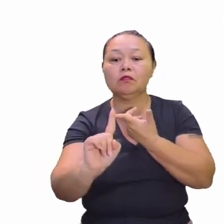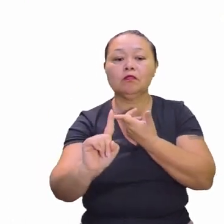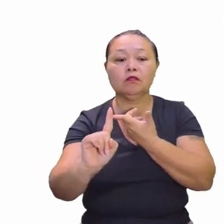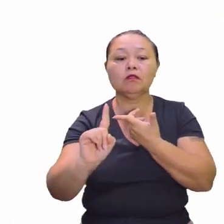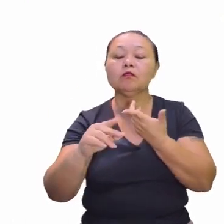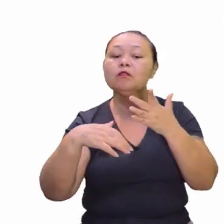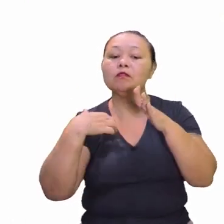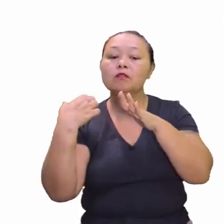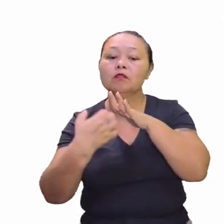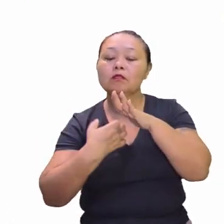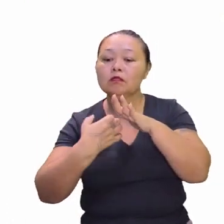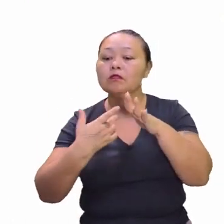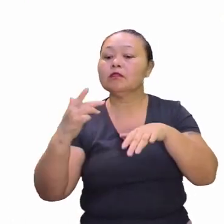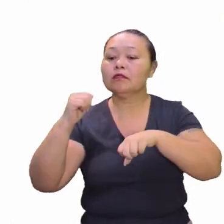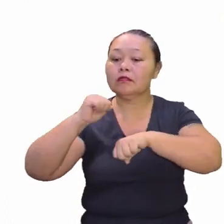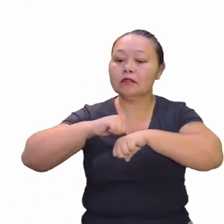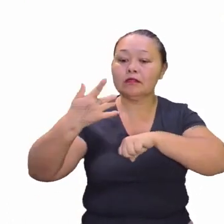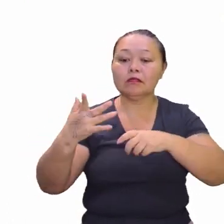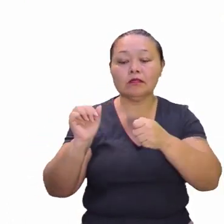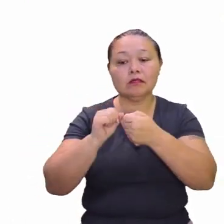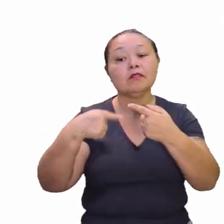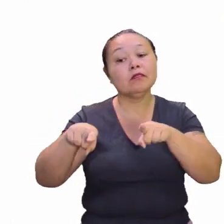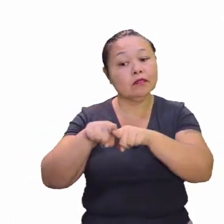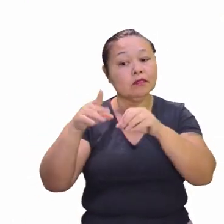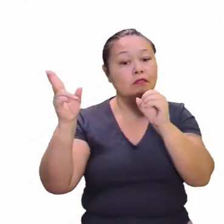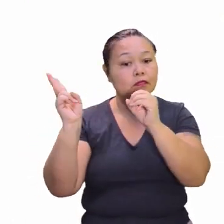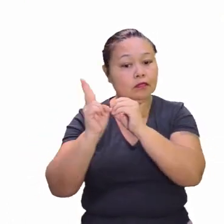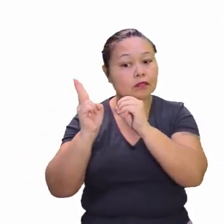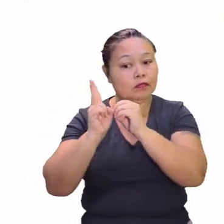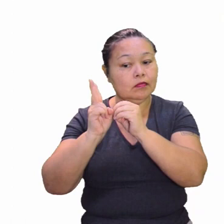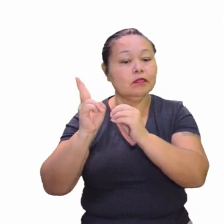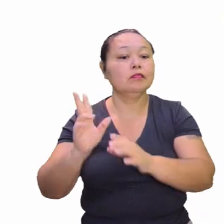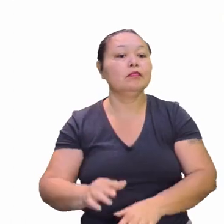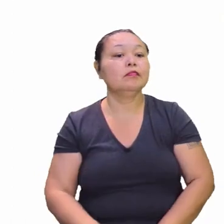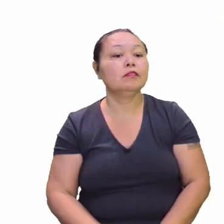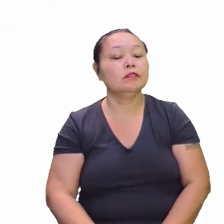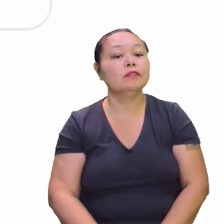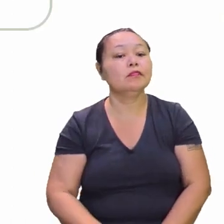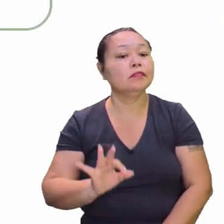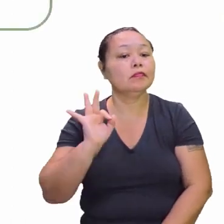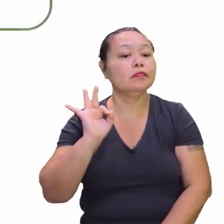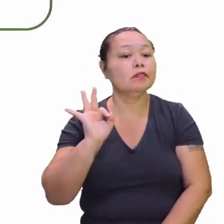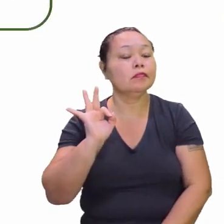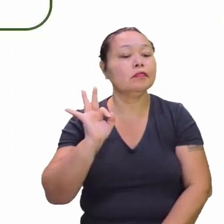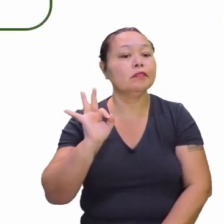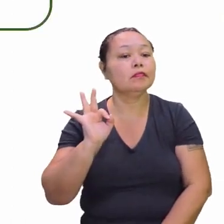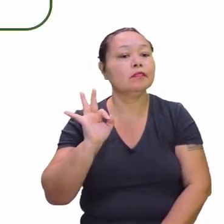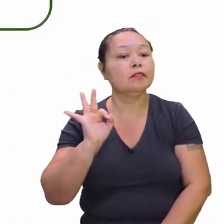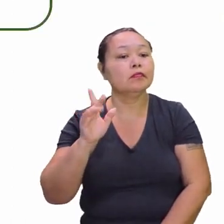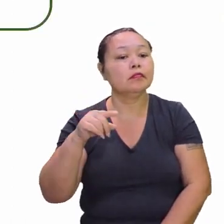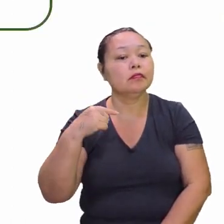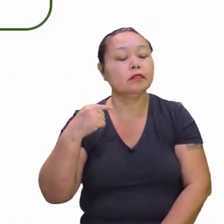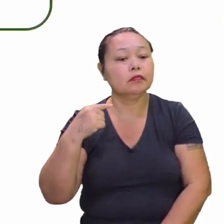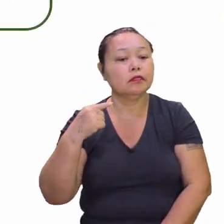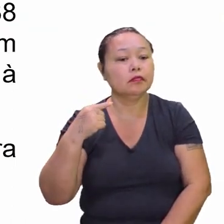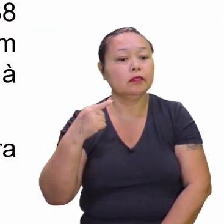as empresas mineradoras, sem terra, inclusive os indígenas. Muito bem. Beleza? Exato, professor.